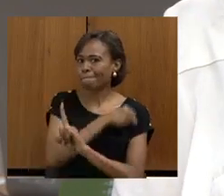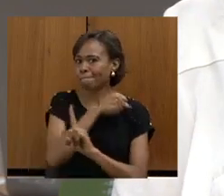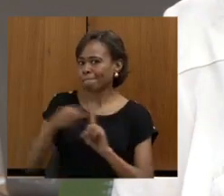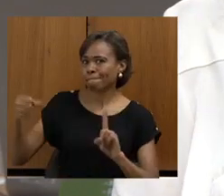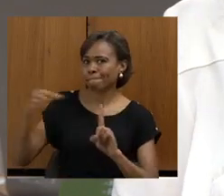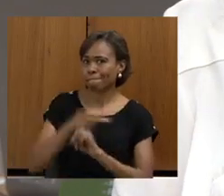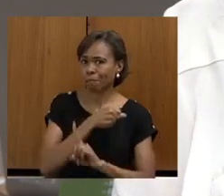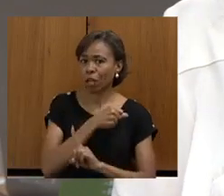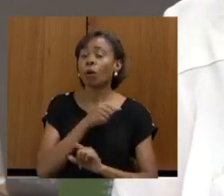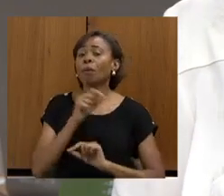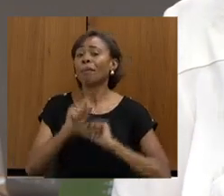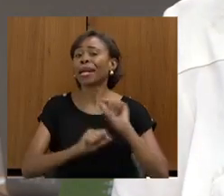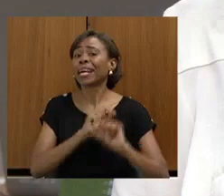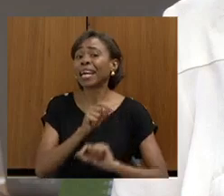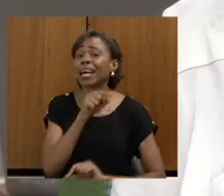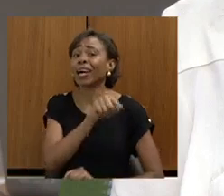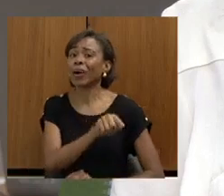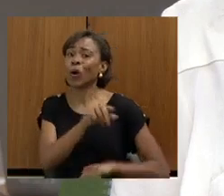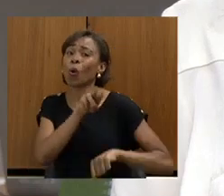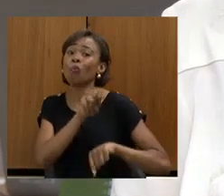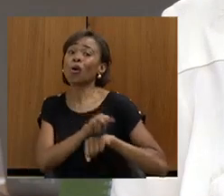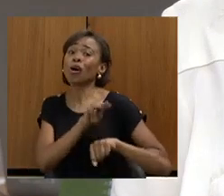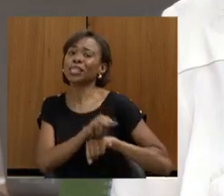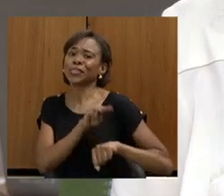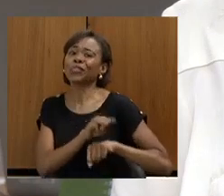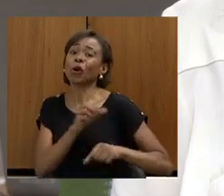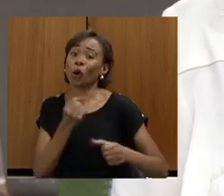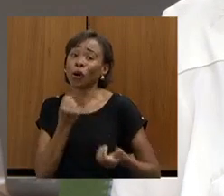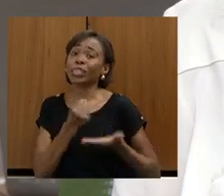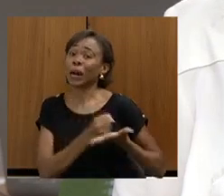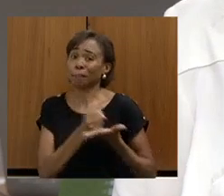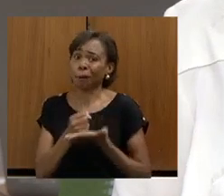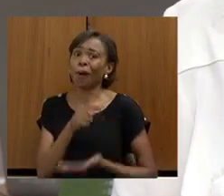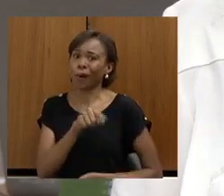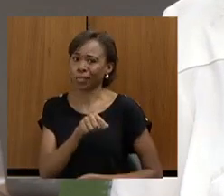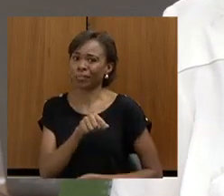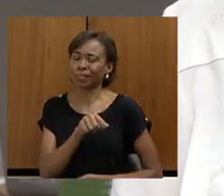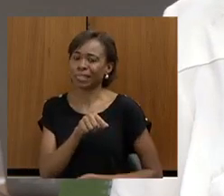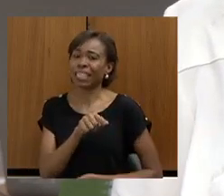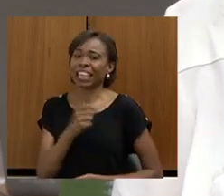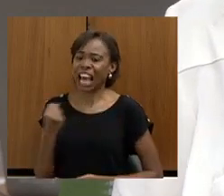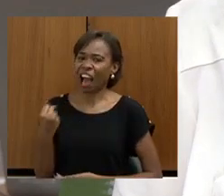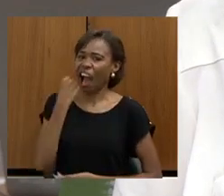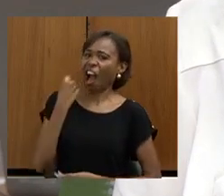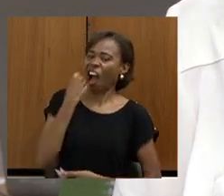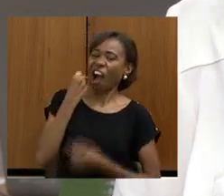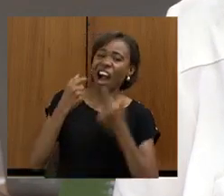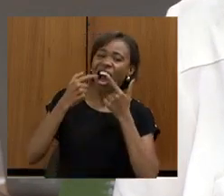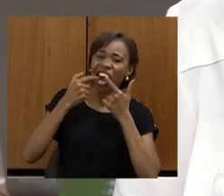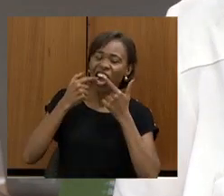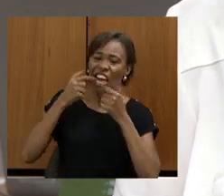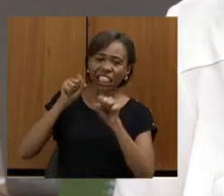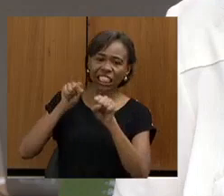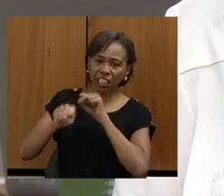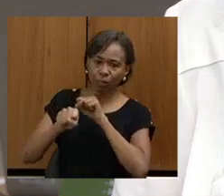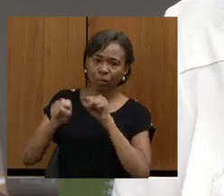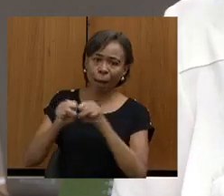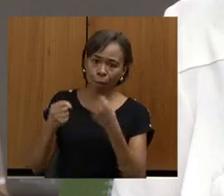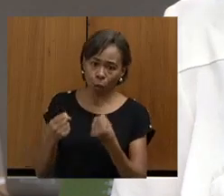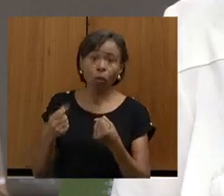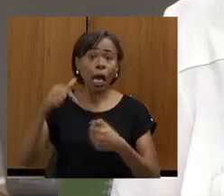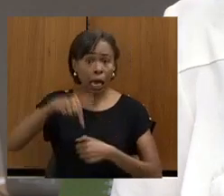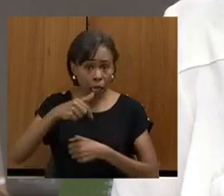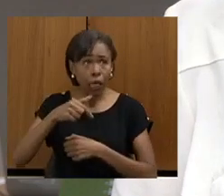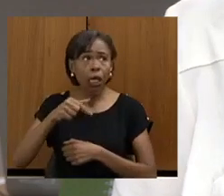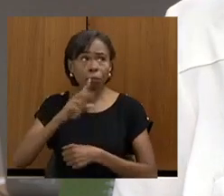pelo seu monitor de apoio e teve até os seus dentes quebrados. Nesse mesmo ano, o meu